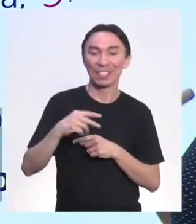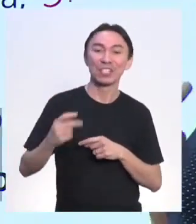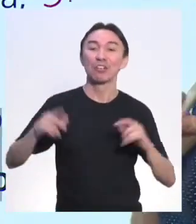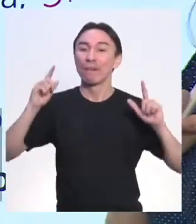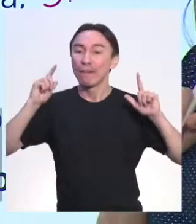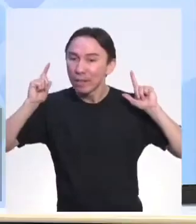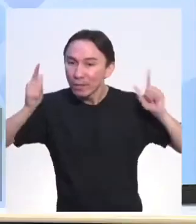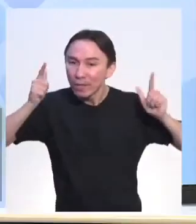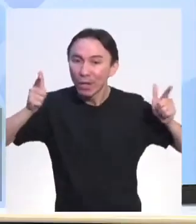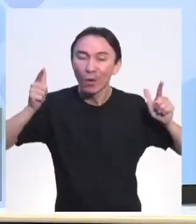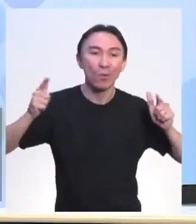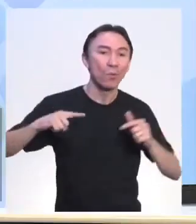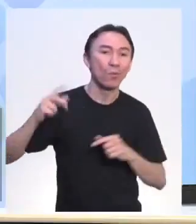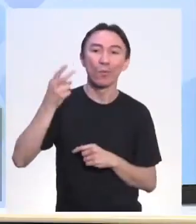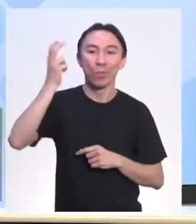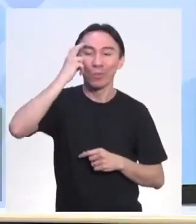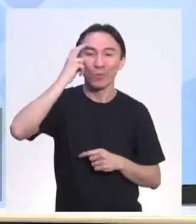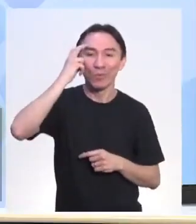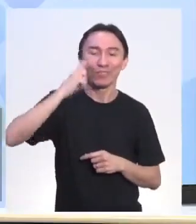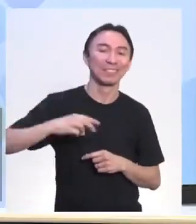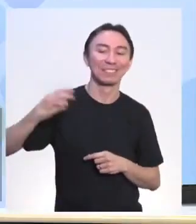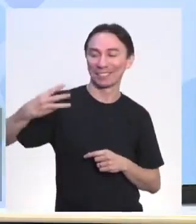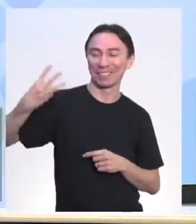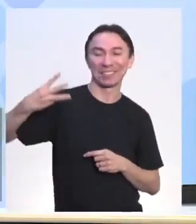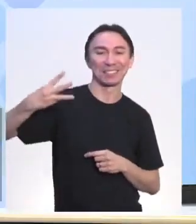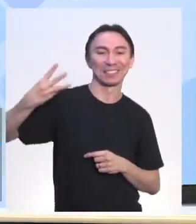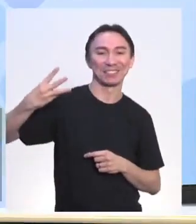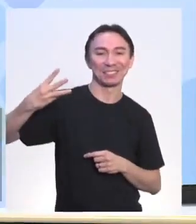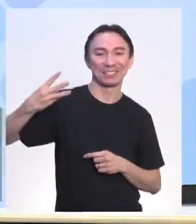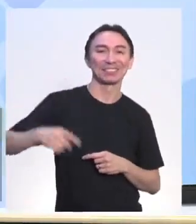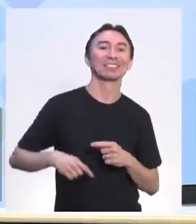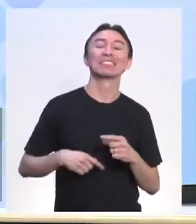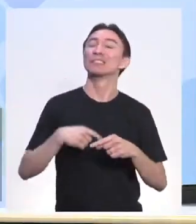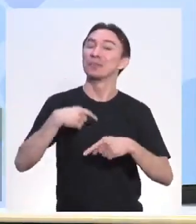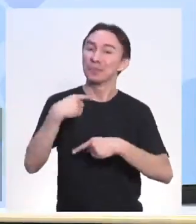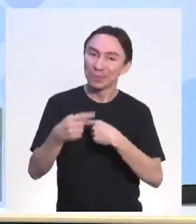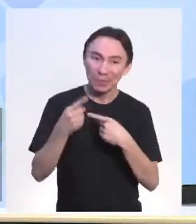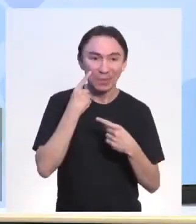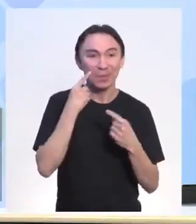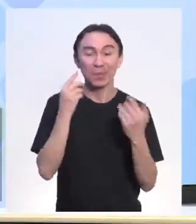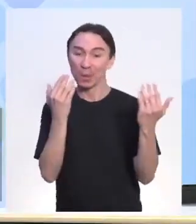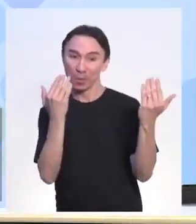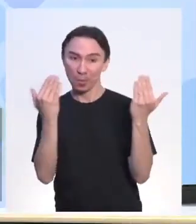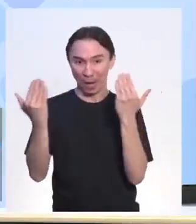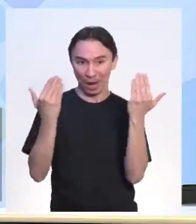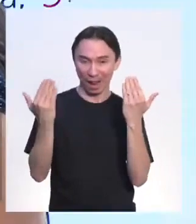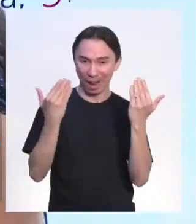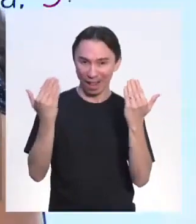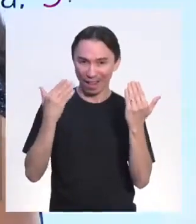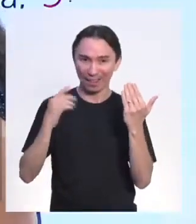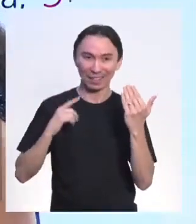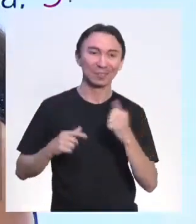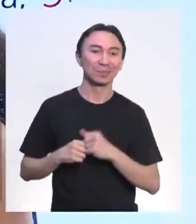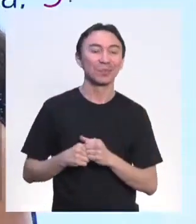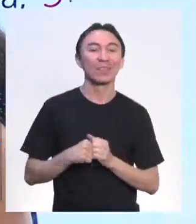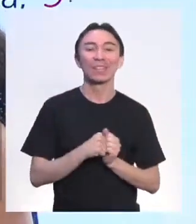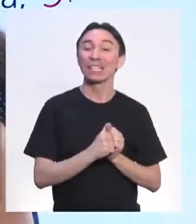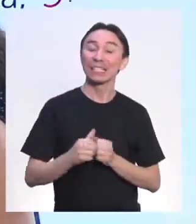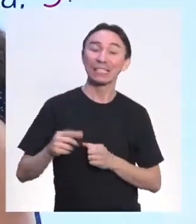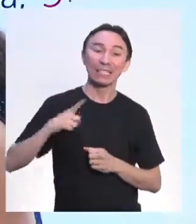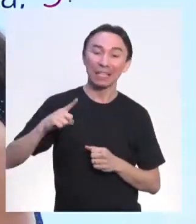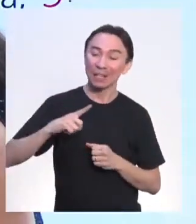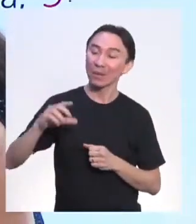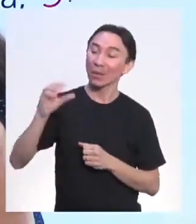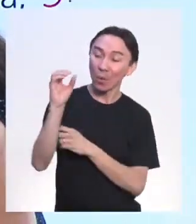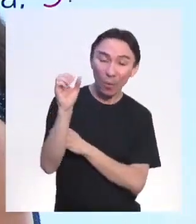em terceiro lugar. E, finalmente, vou comparar os centésimos daqui. Então, eu tenho